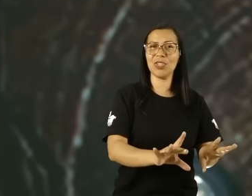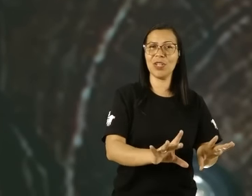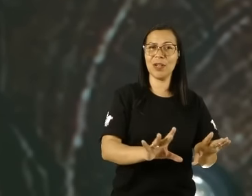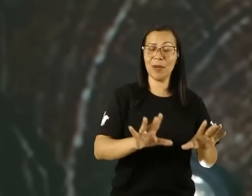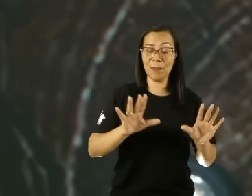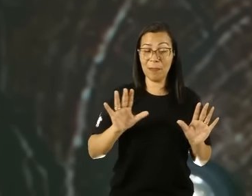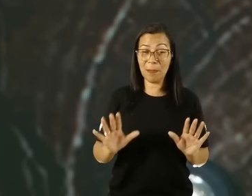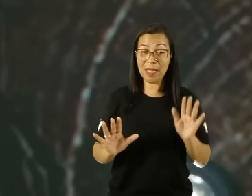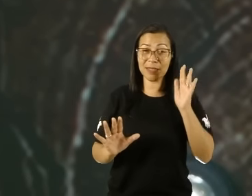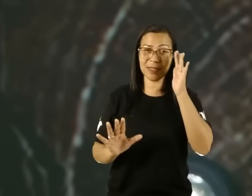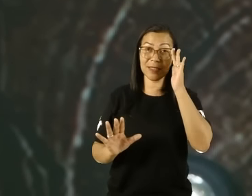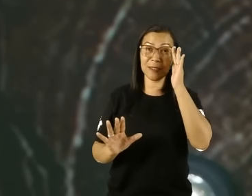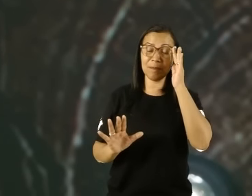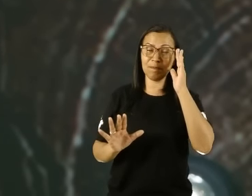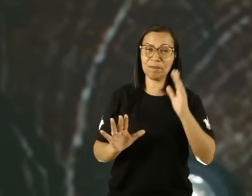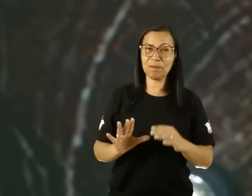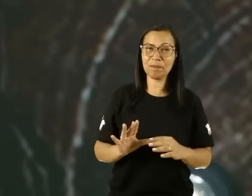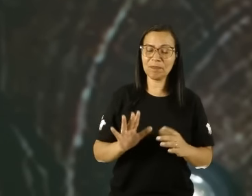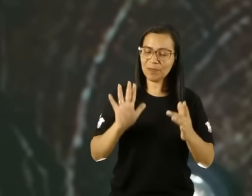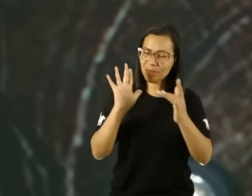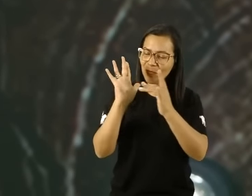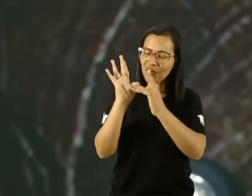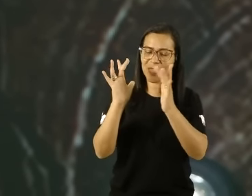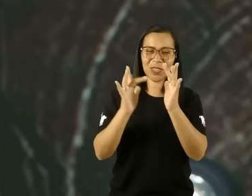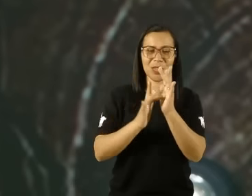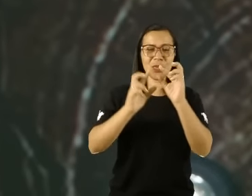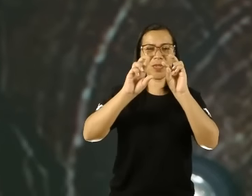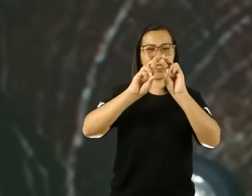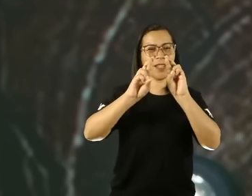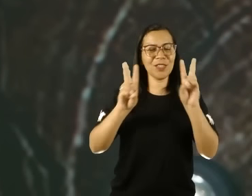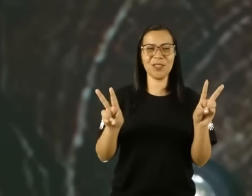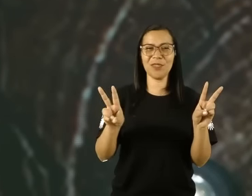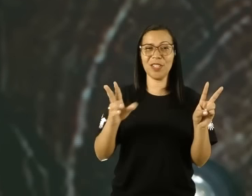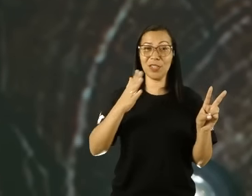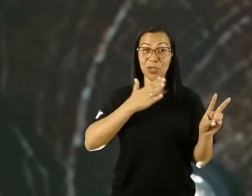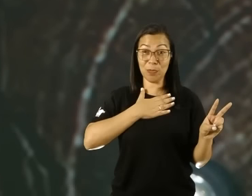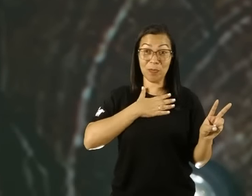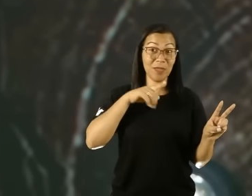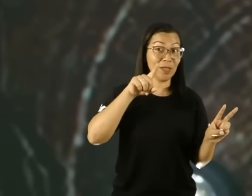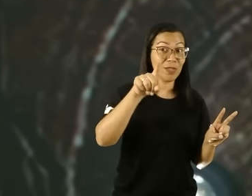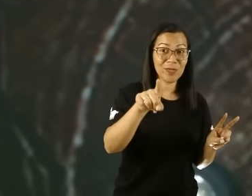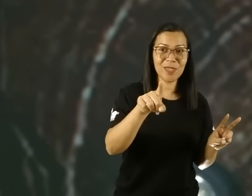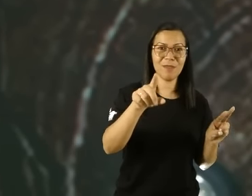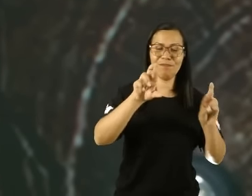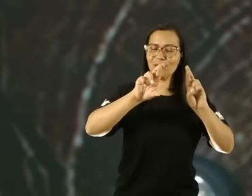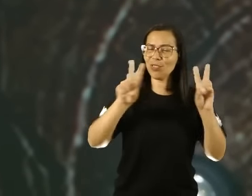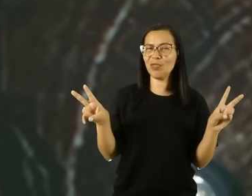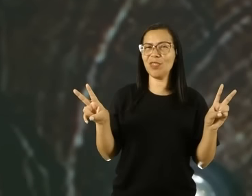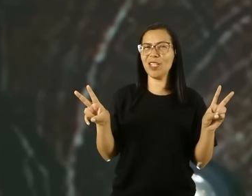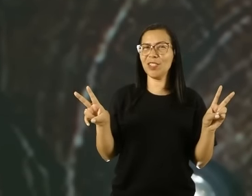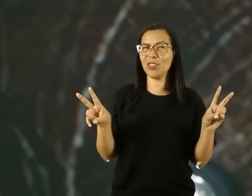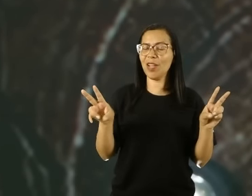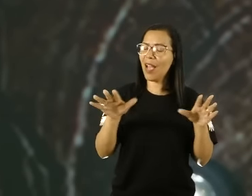para falar do outro. Mas Jesus é diferente de mim, é diferente de você. Por mais que